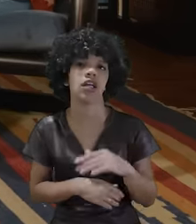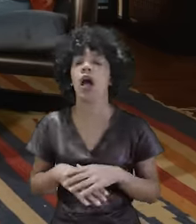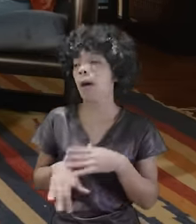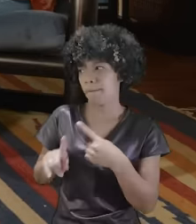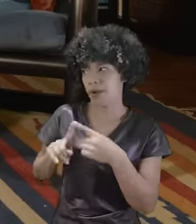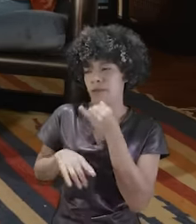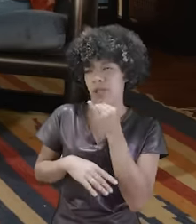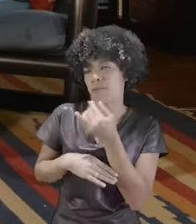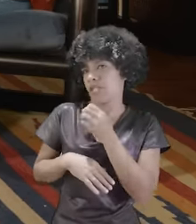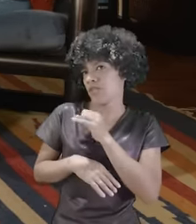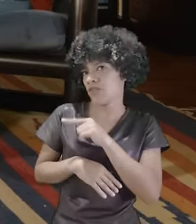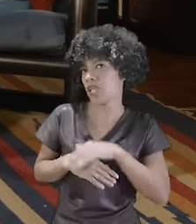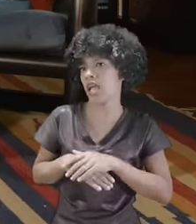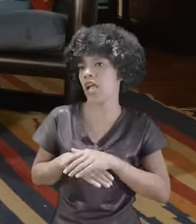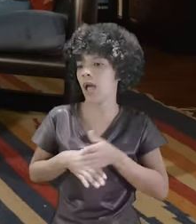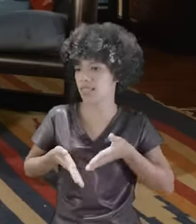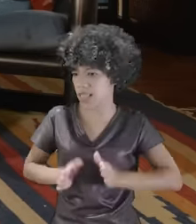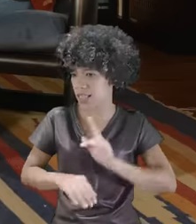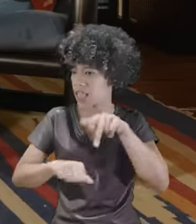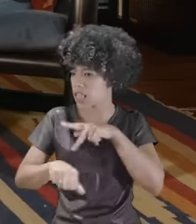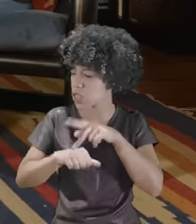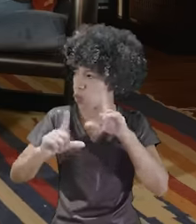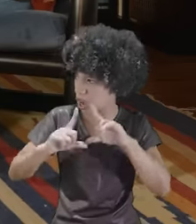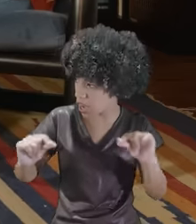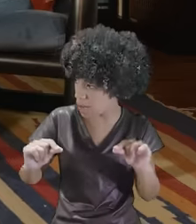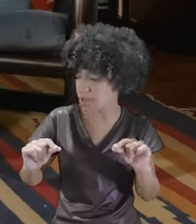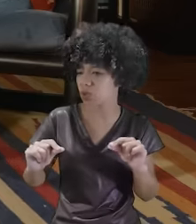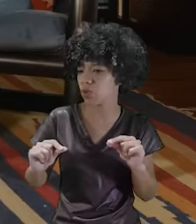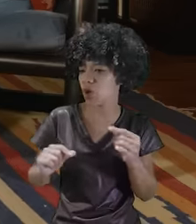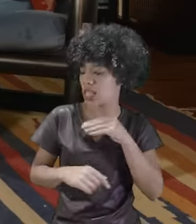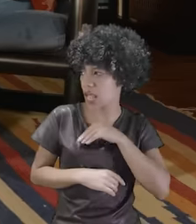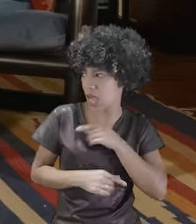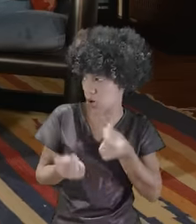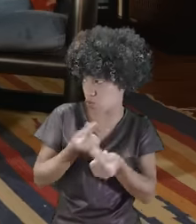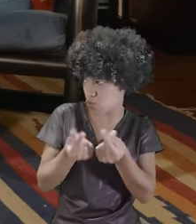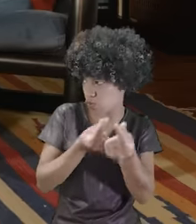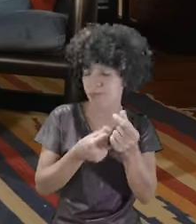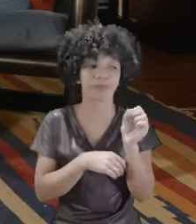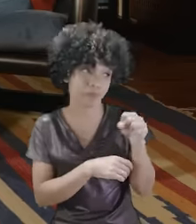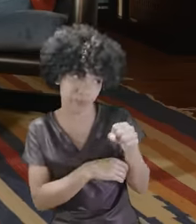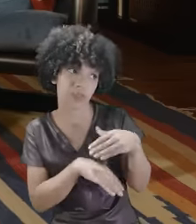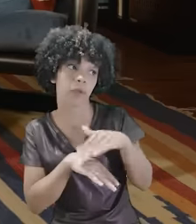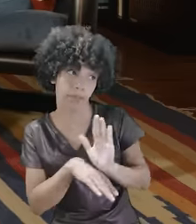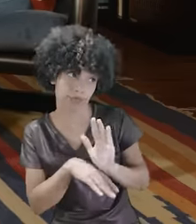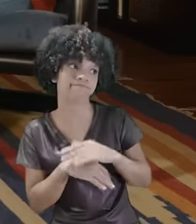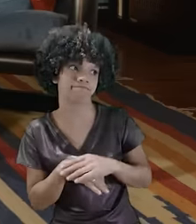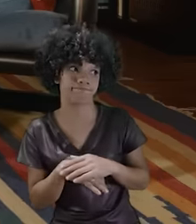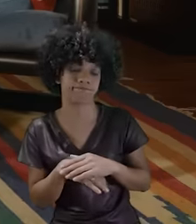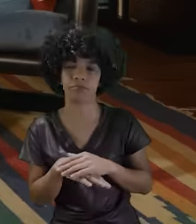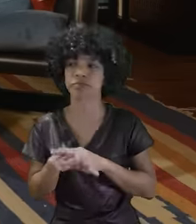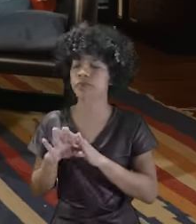porque se você fosse libanesa você ganhava mais mesma que eu pago Eles paga mais tá sujo